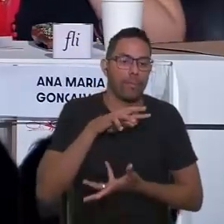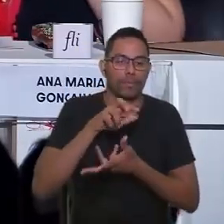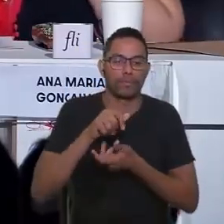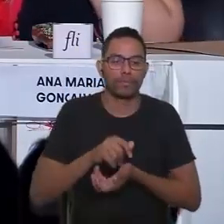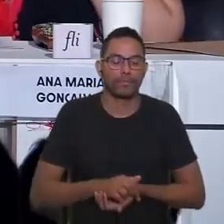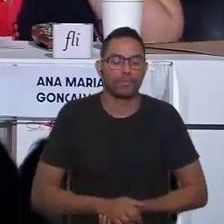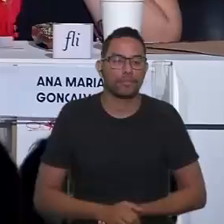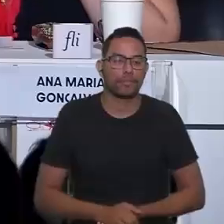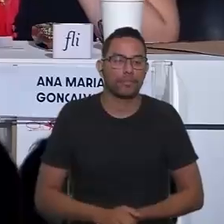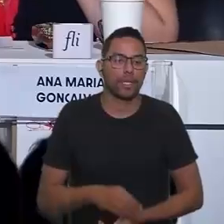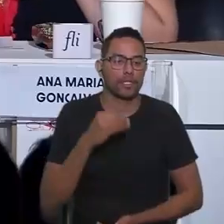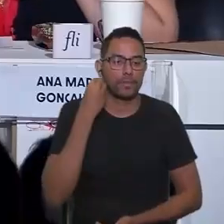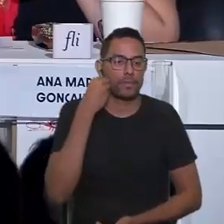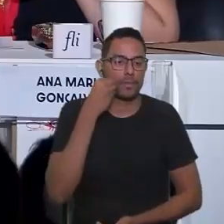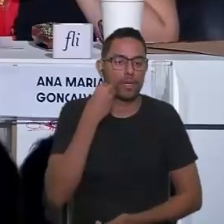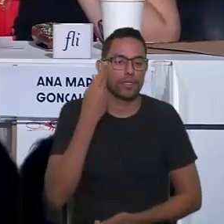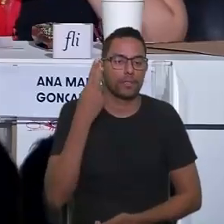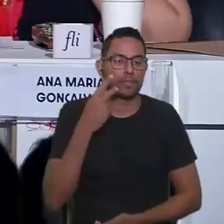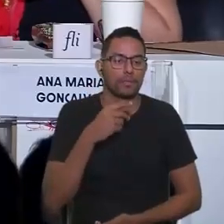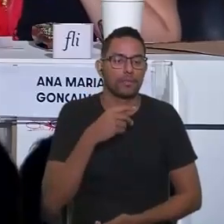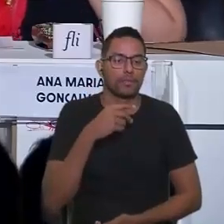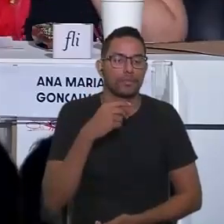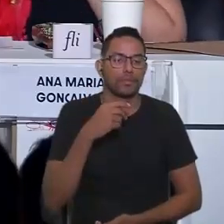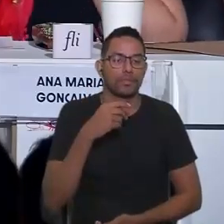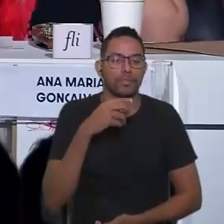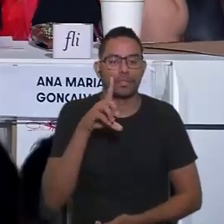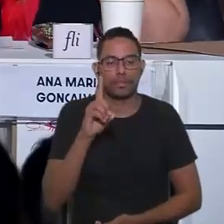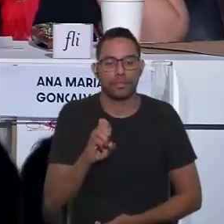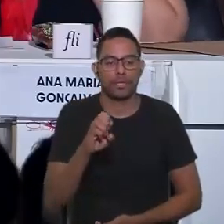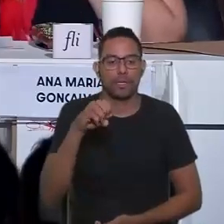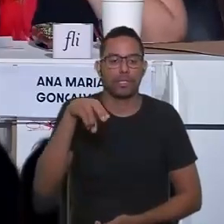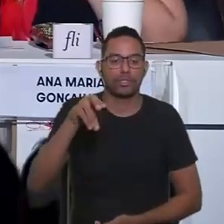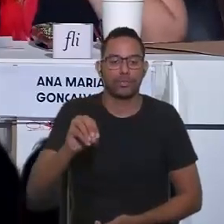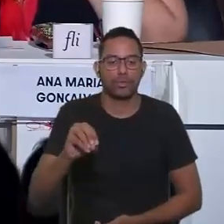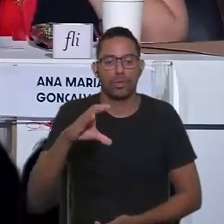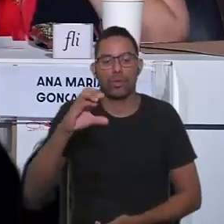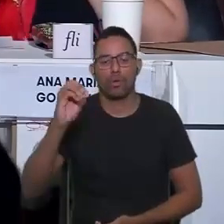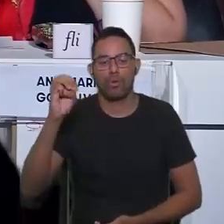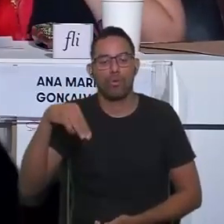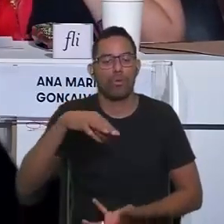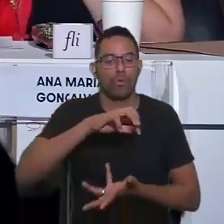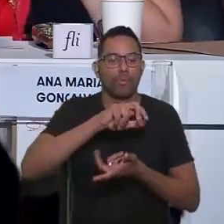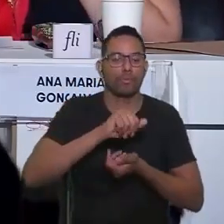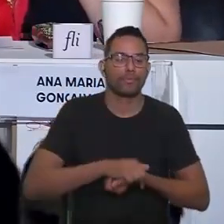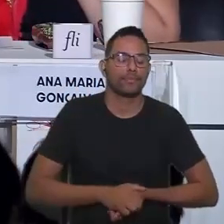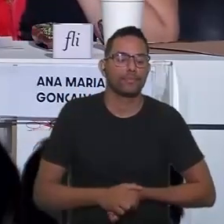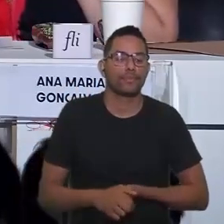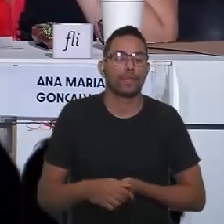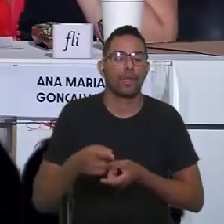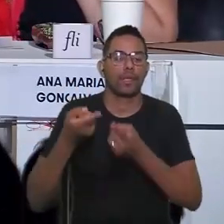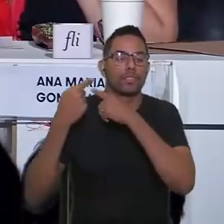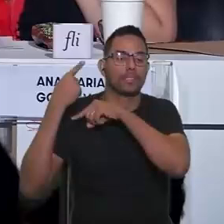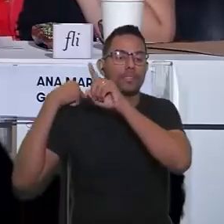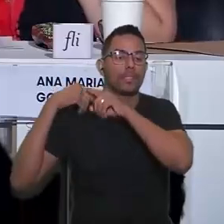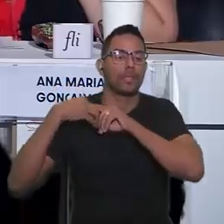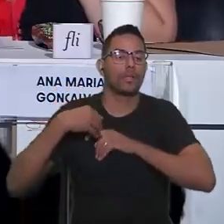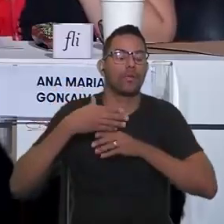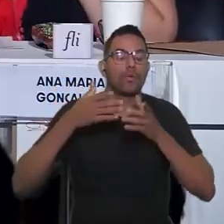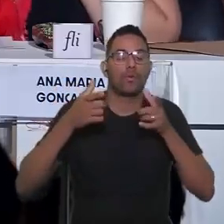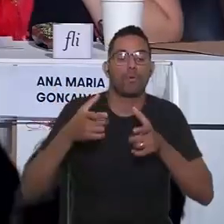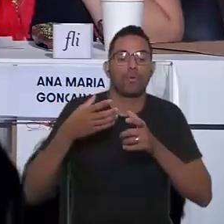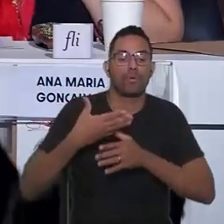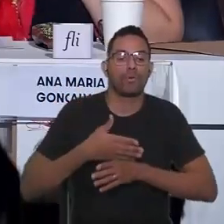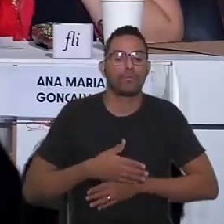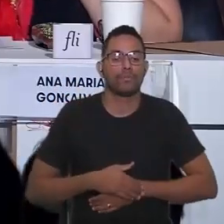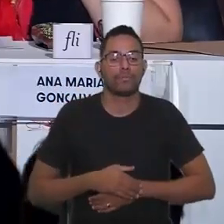o mundo, da experiência de, no e com o mundo. A ancestralidade que é fonte,